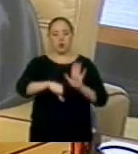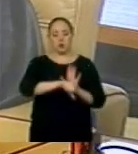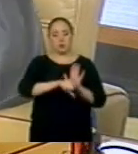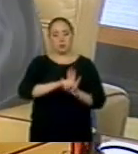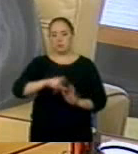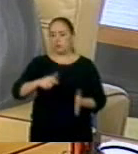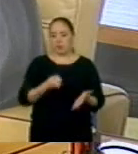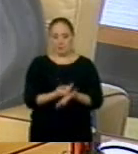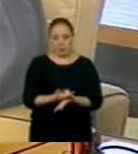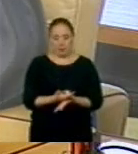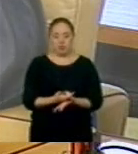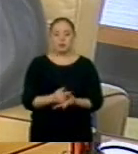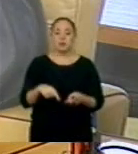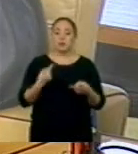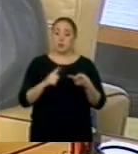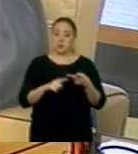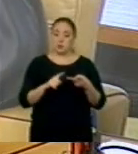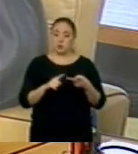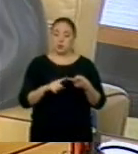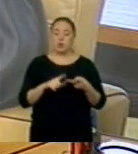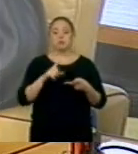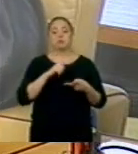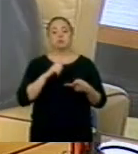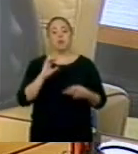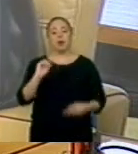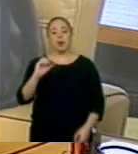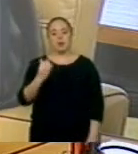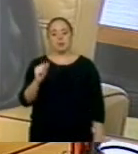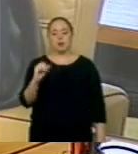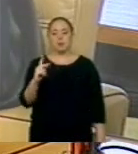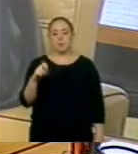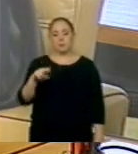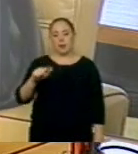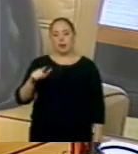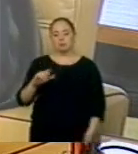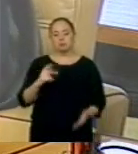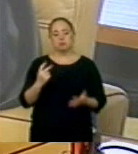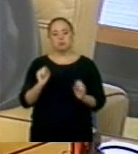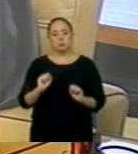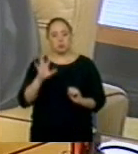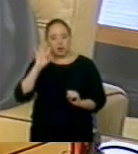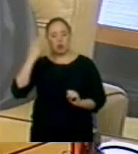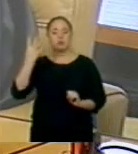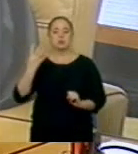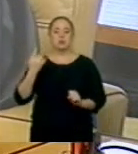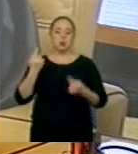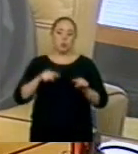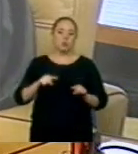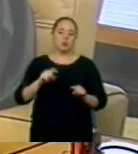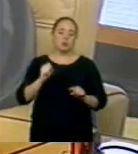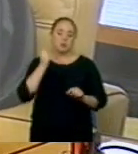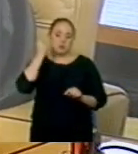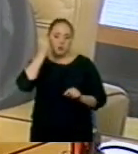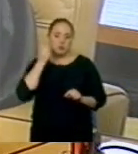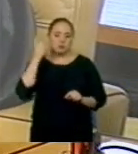para assustar o andamento de ação penal que, porventura, tenha sido recebida contra senador ou deputado